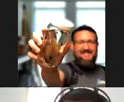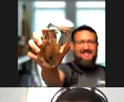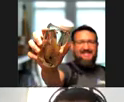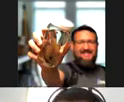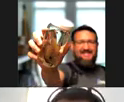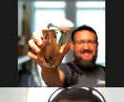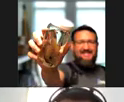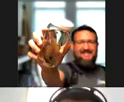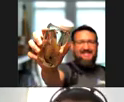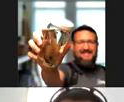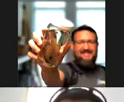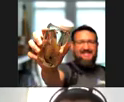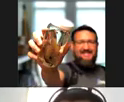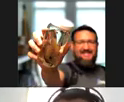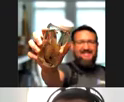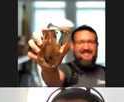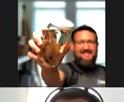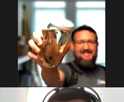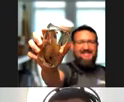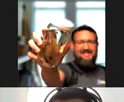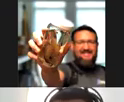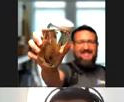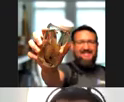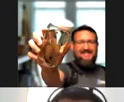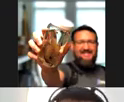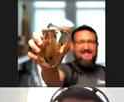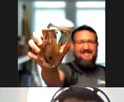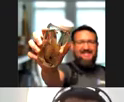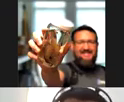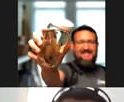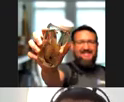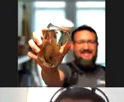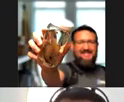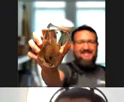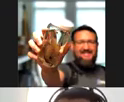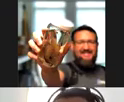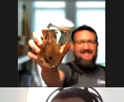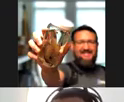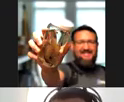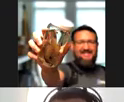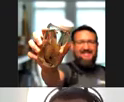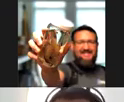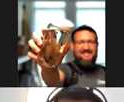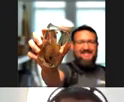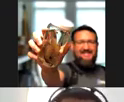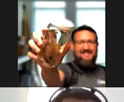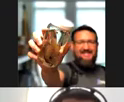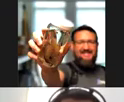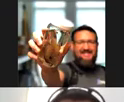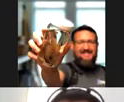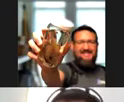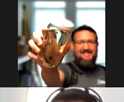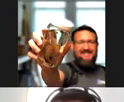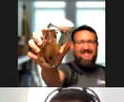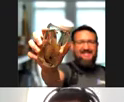grandes teorias, né? A teoria metabólica, não a metabólica de Brown, mas que o mundo de orçamento dinâmico de energia,